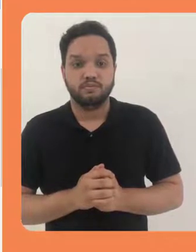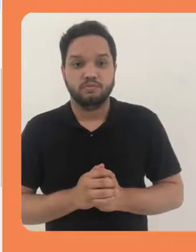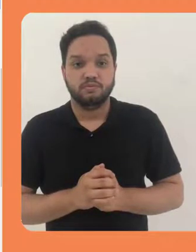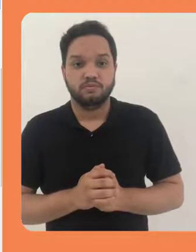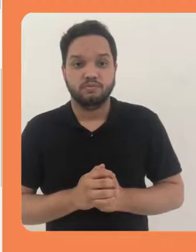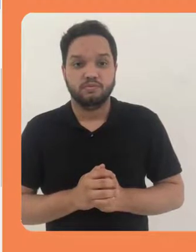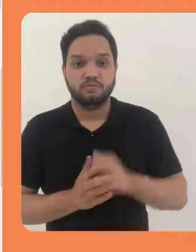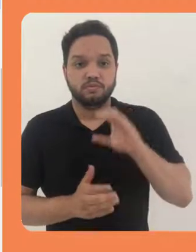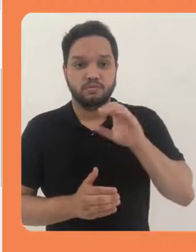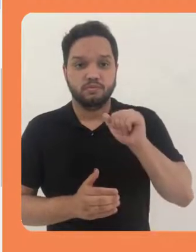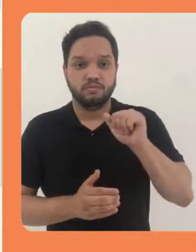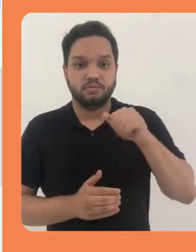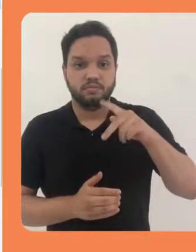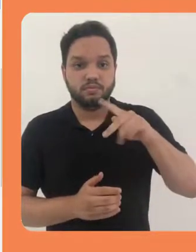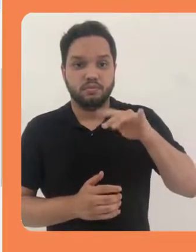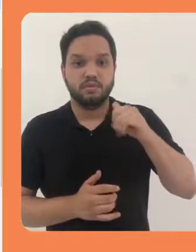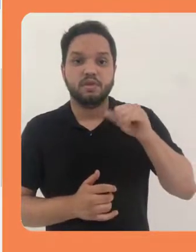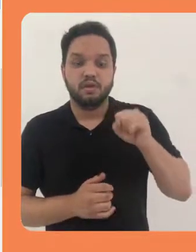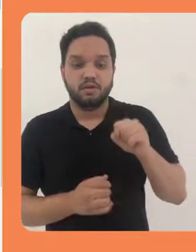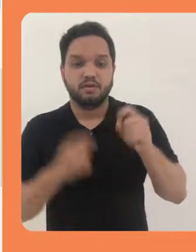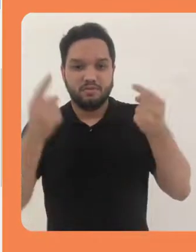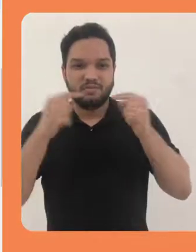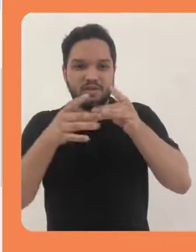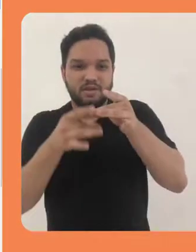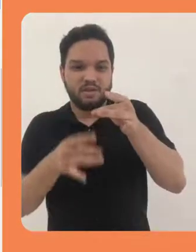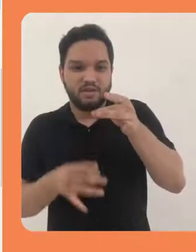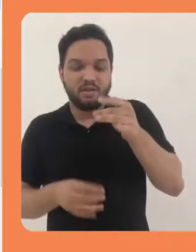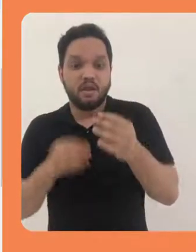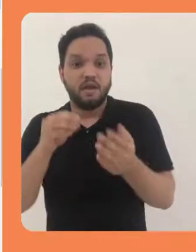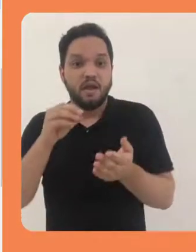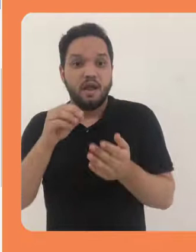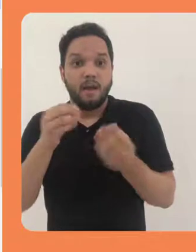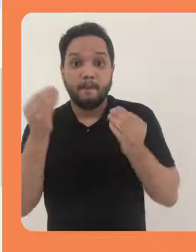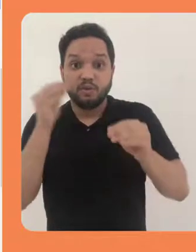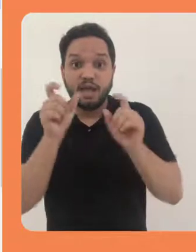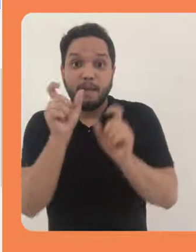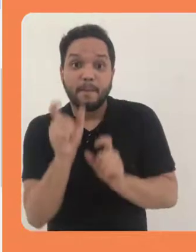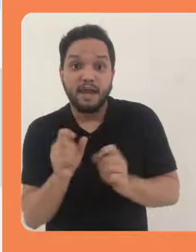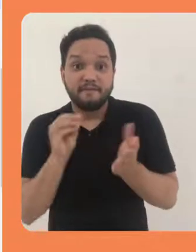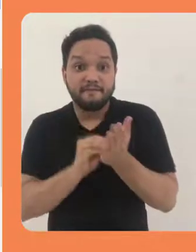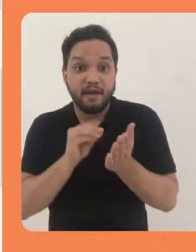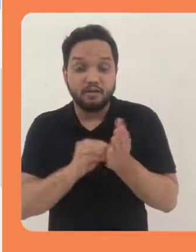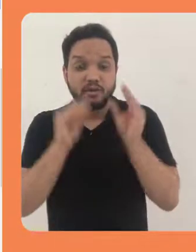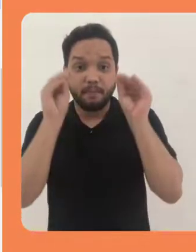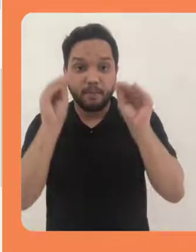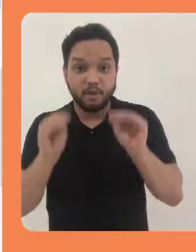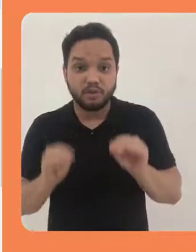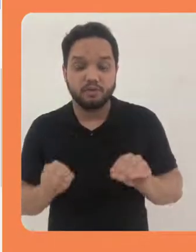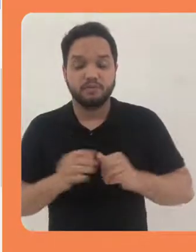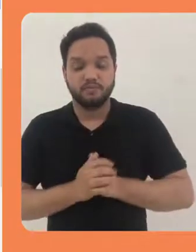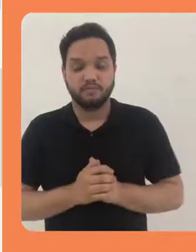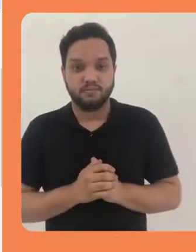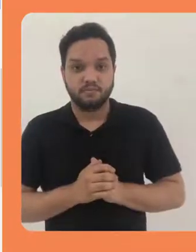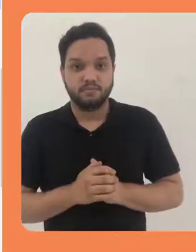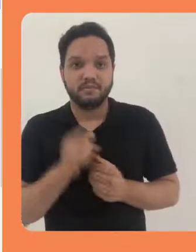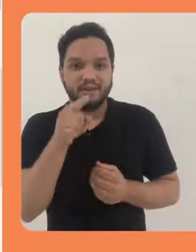colocar um título o rappi táxi